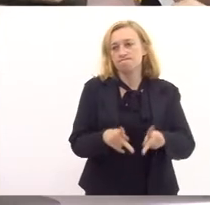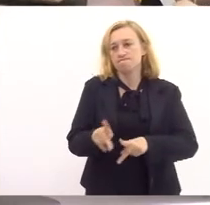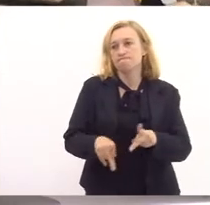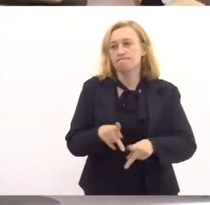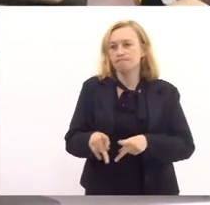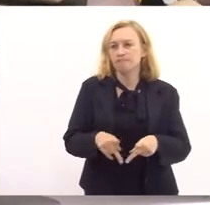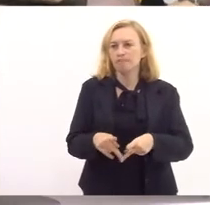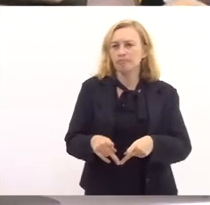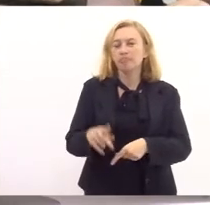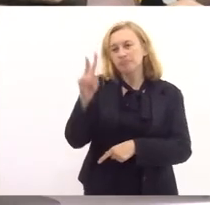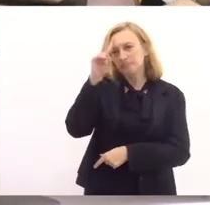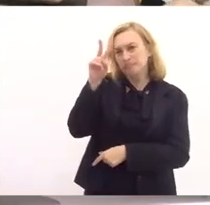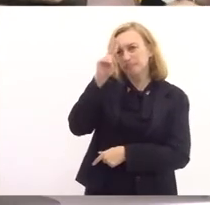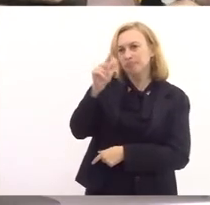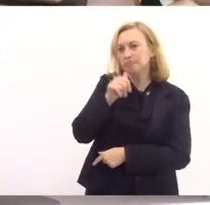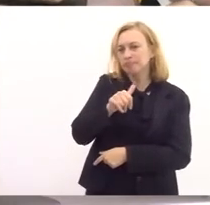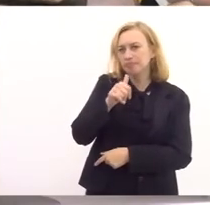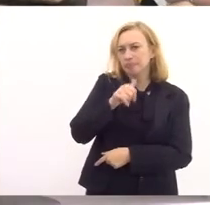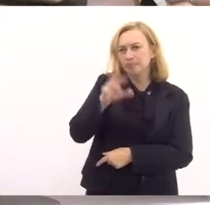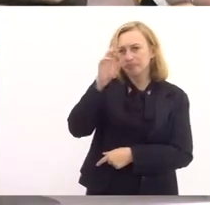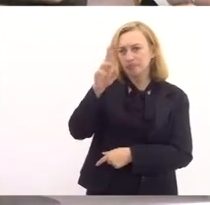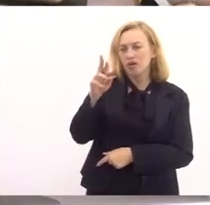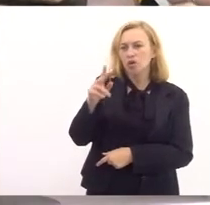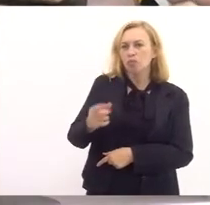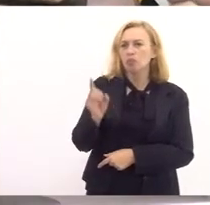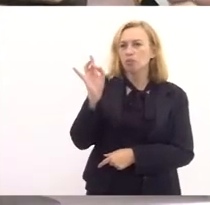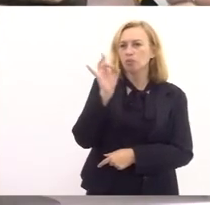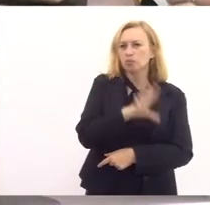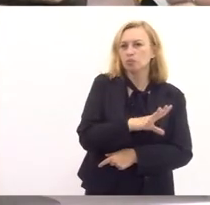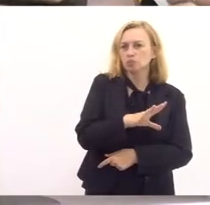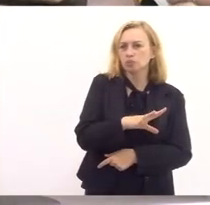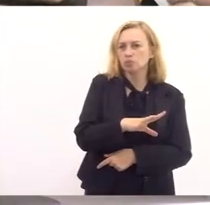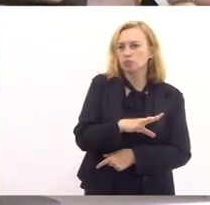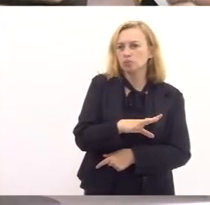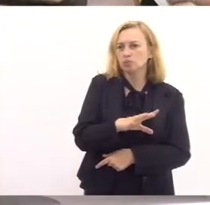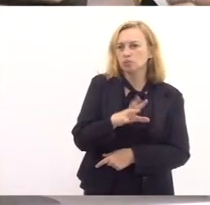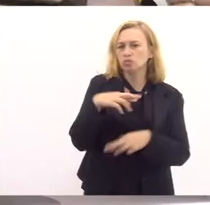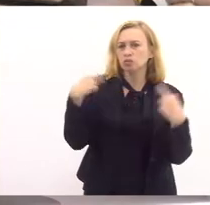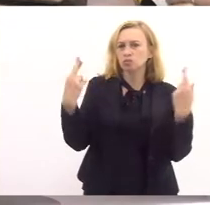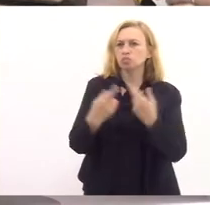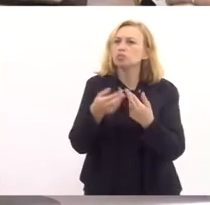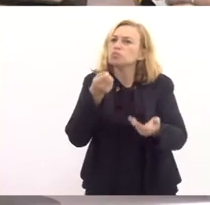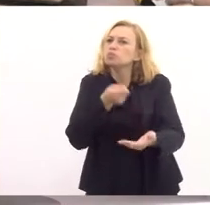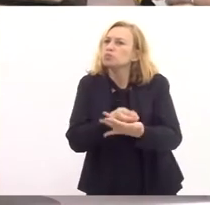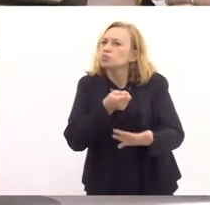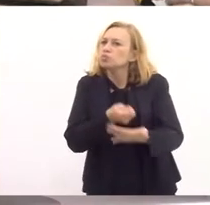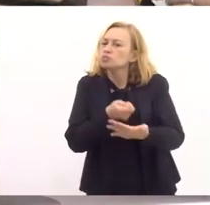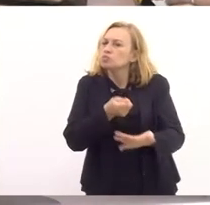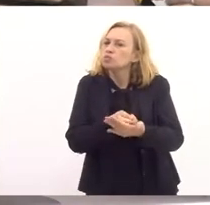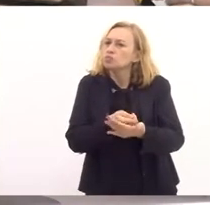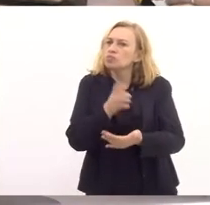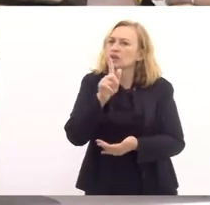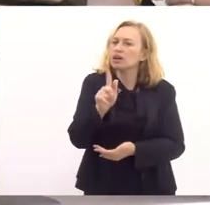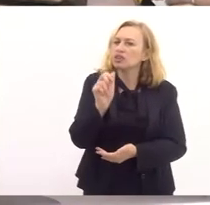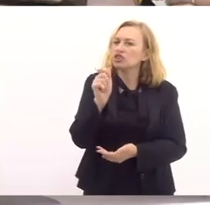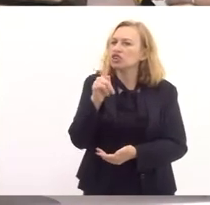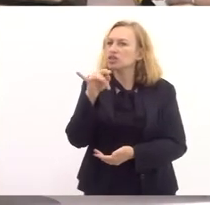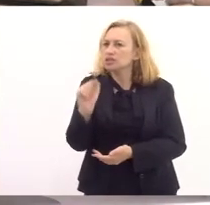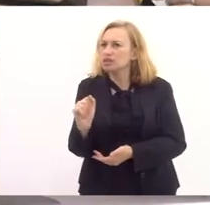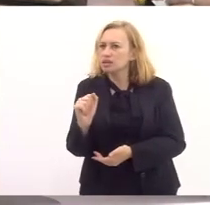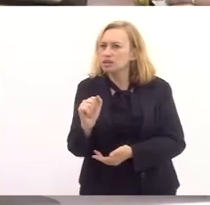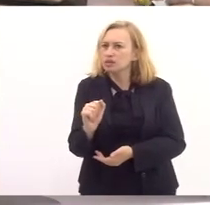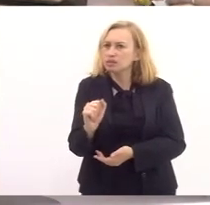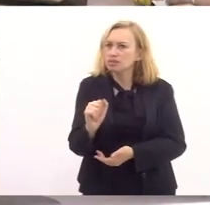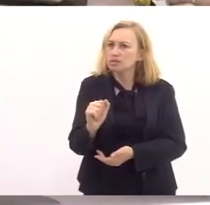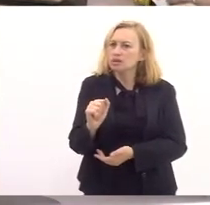A senhora lembra, na penúltima reunião, né, nós cobramos da agência, foi